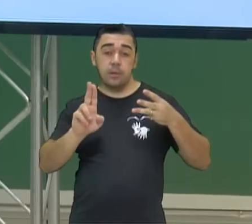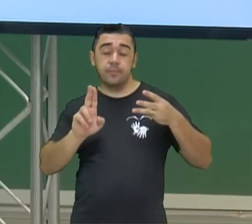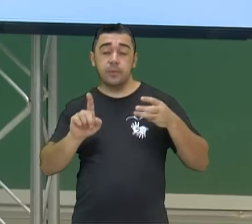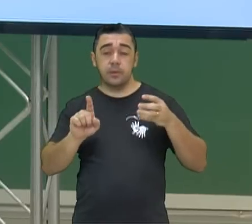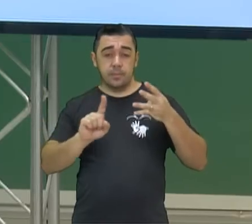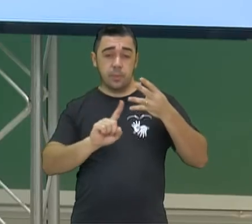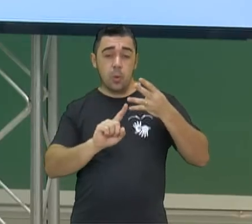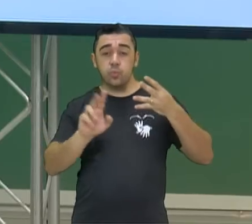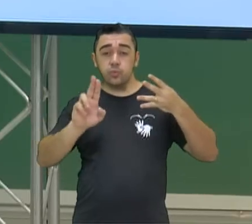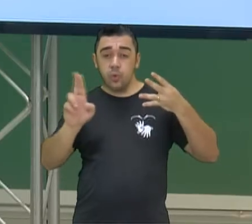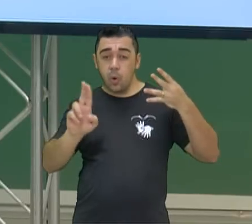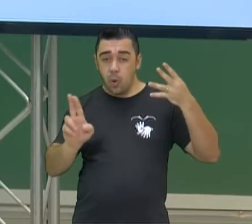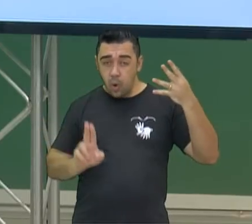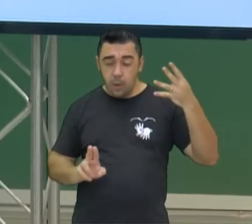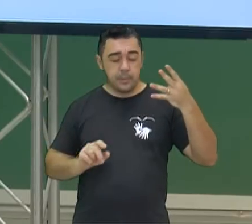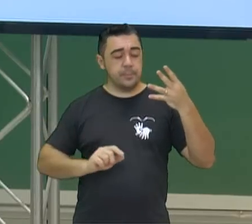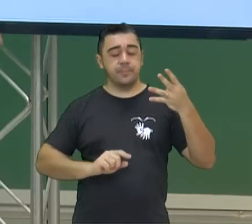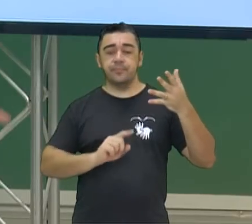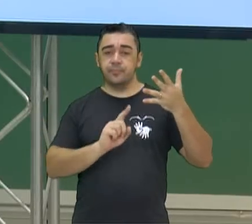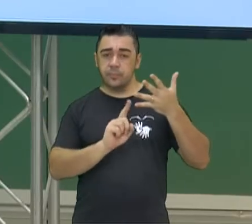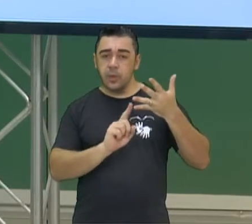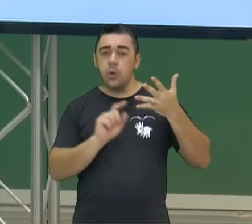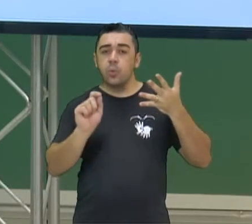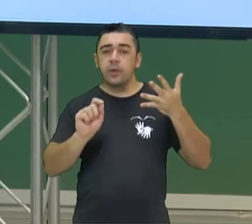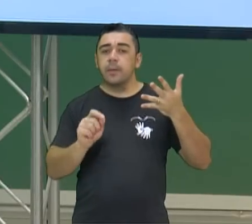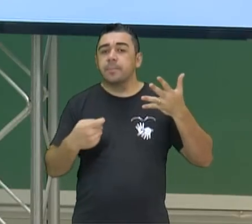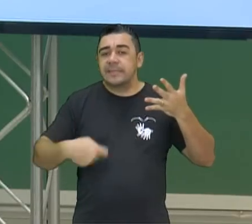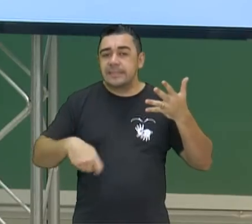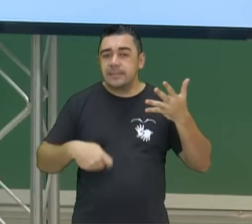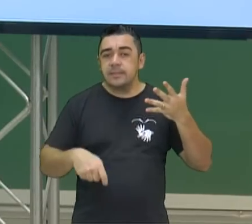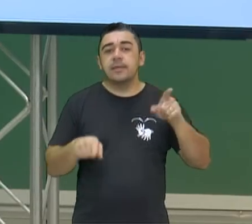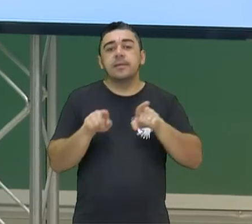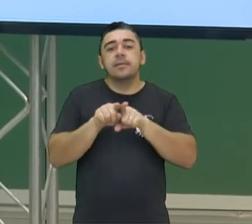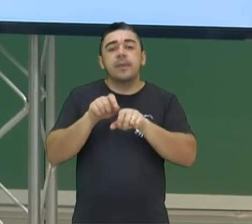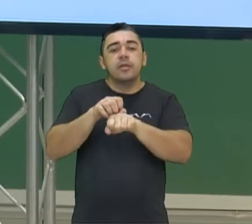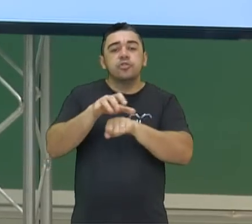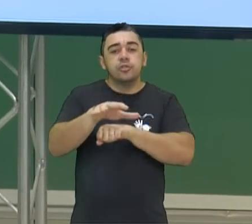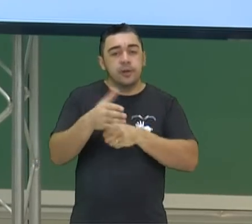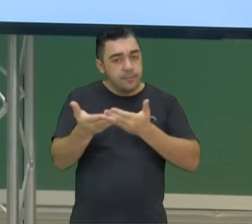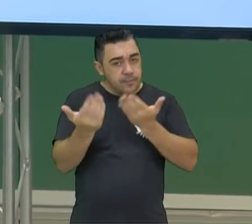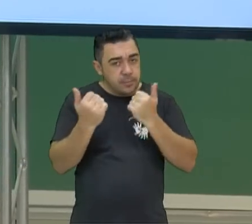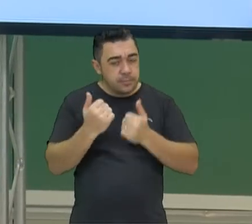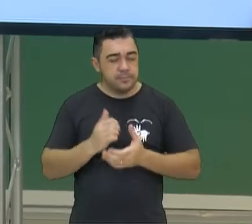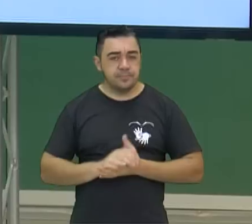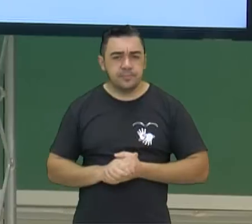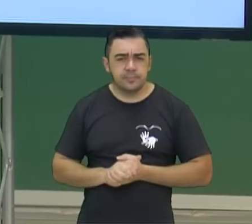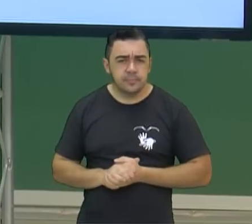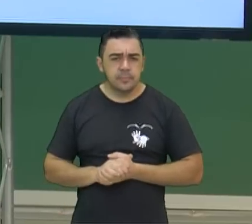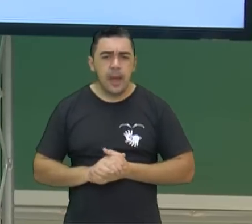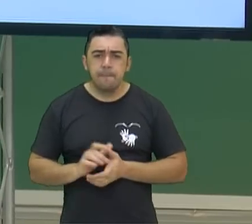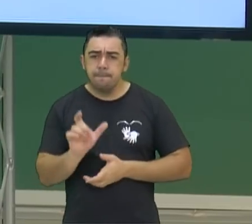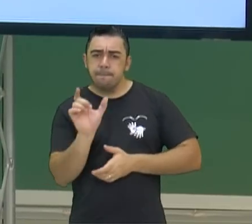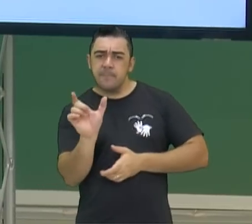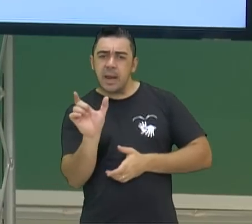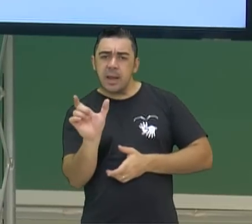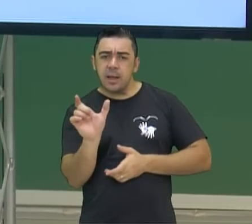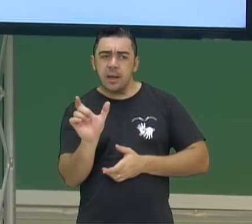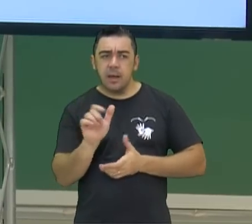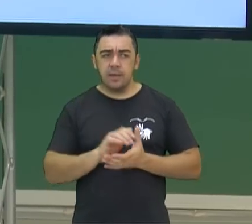slackline, os equipamentos necessários e algumas dicas. Então, vamos lá. Da onde vem essa